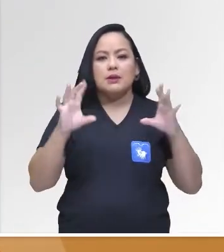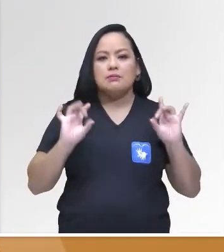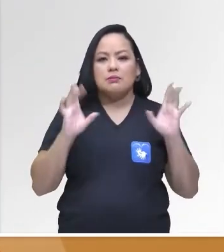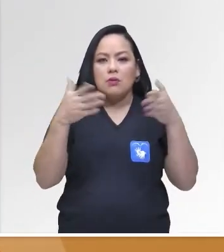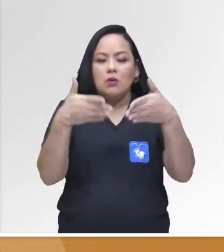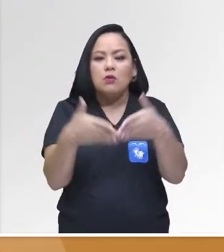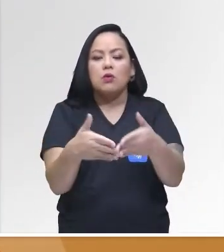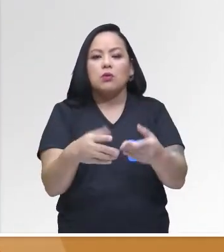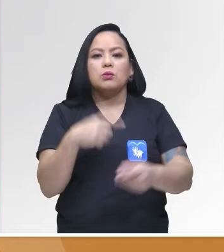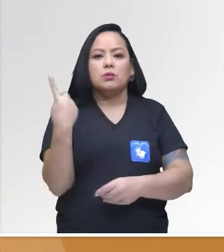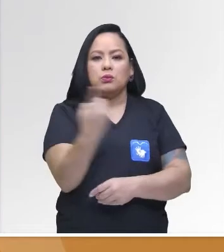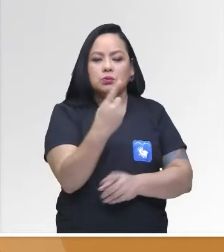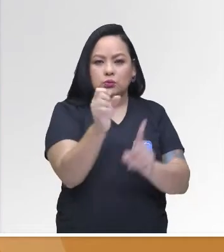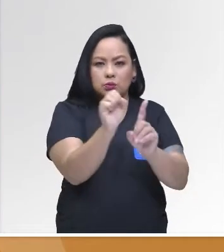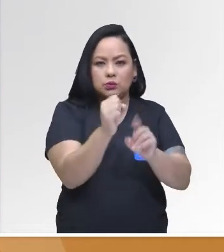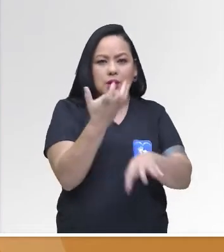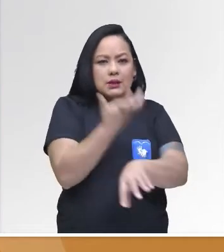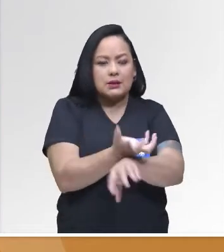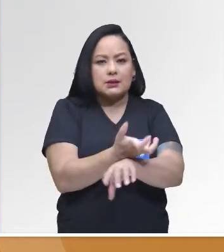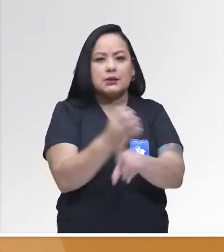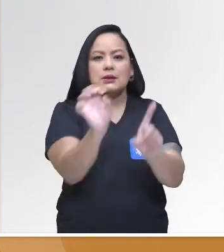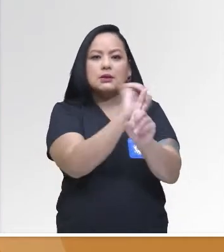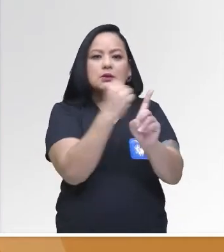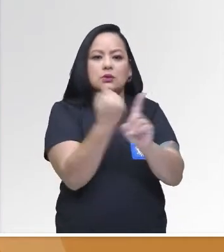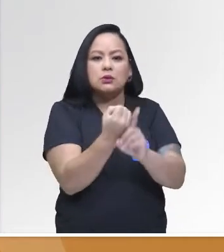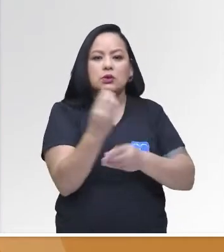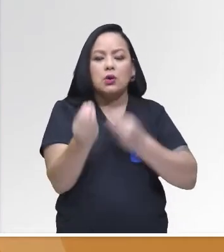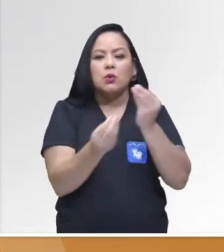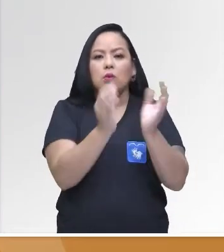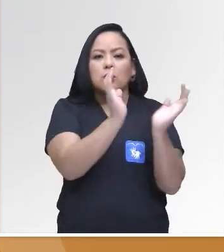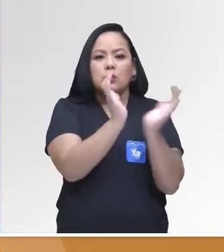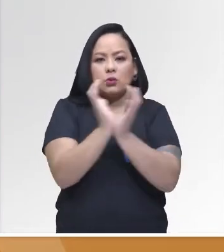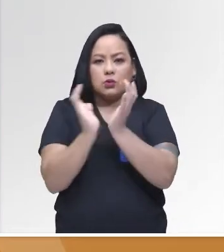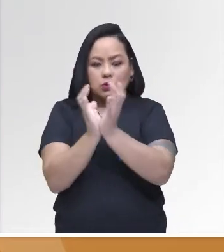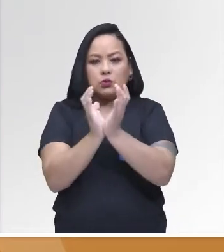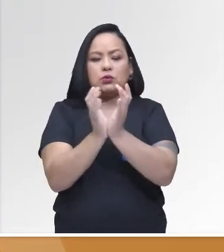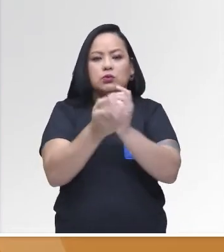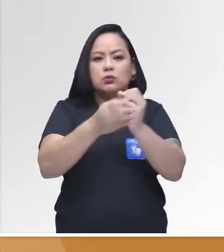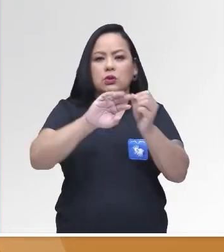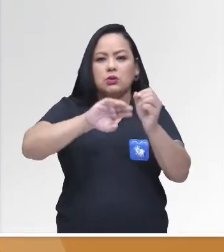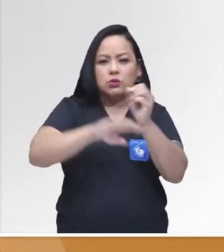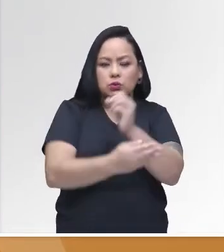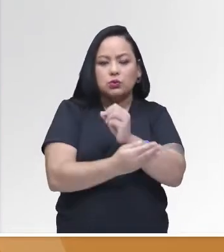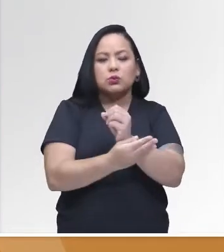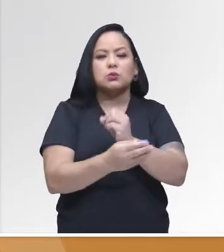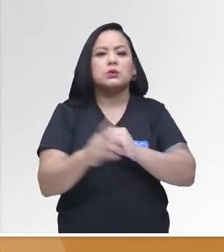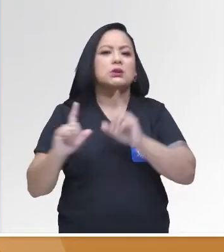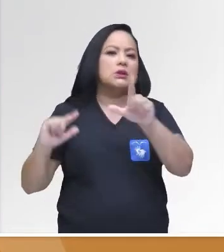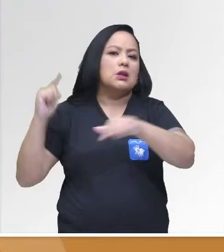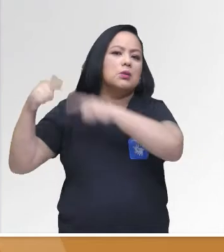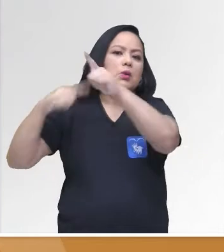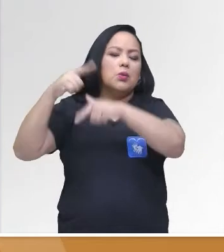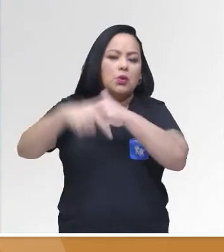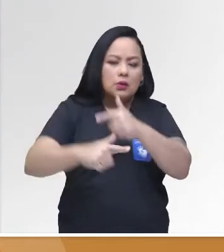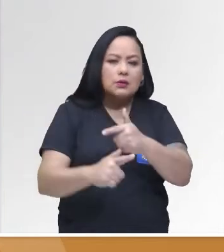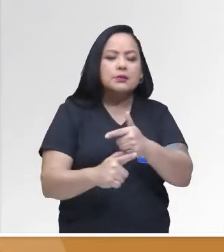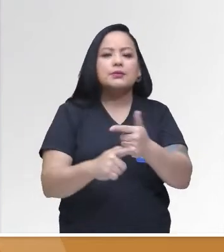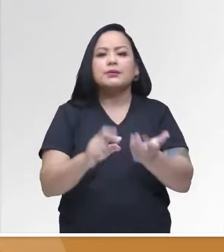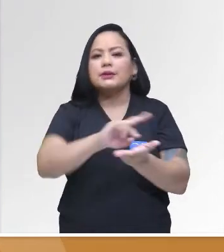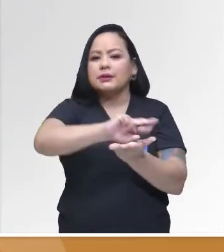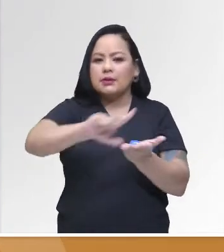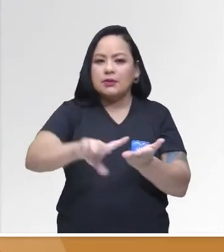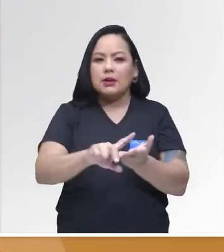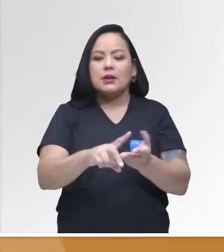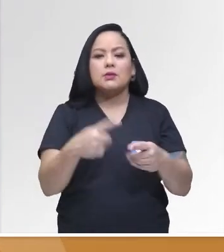especificamente para a sociologia é esse conjunto de hábitos, costumes, tradições que